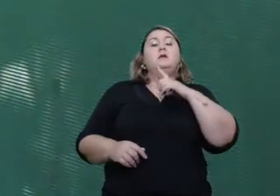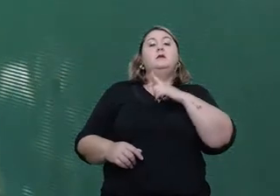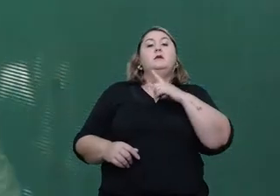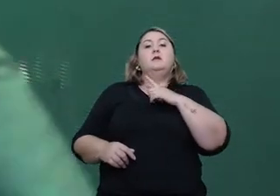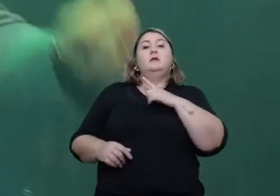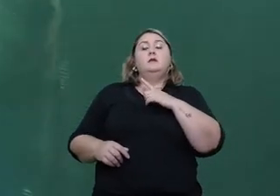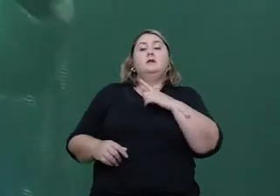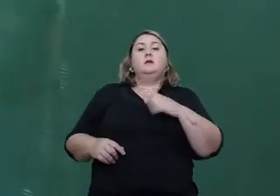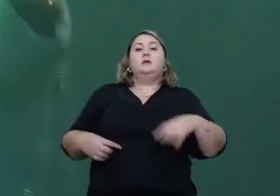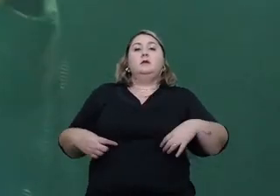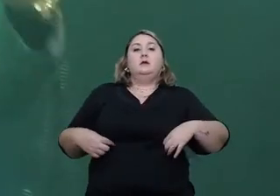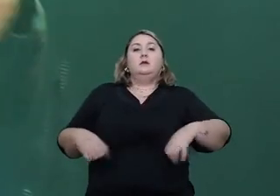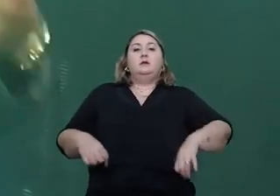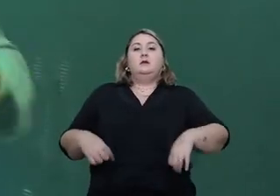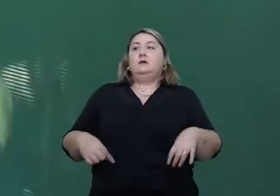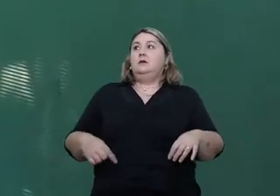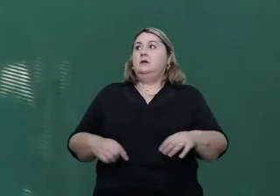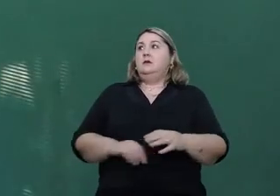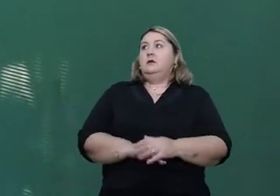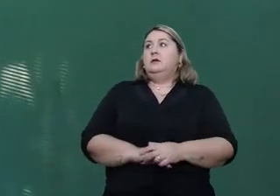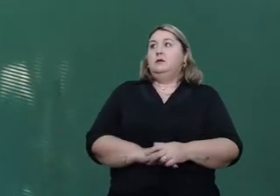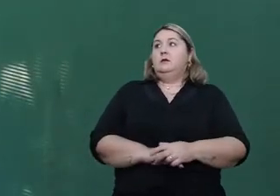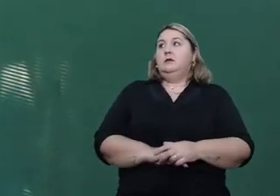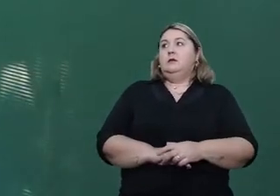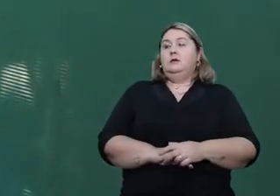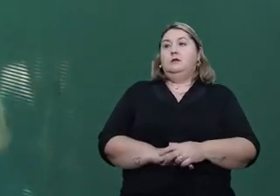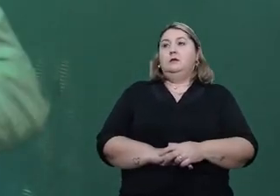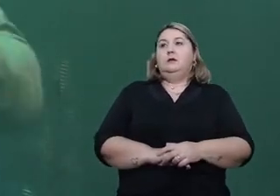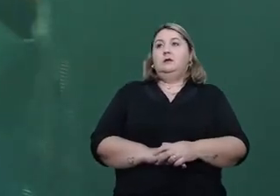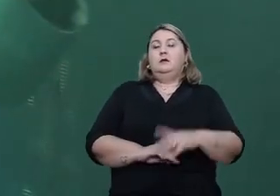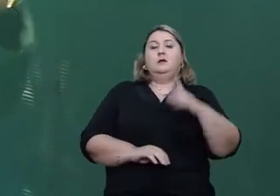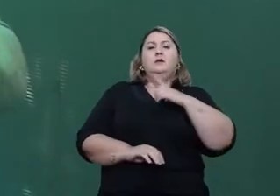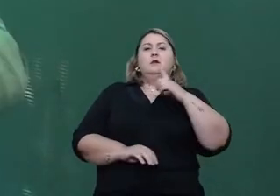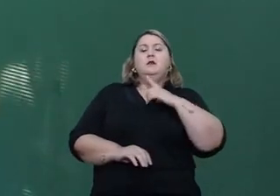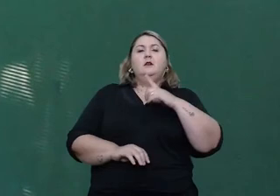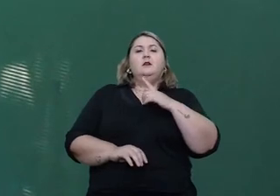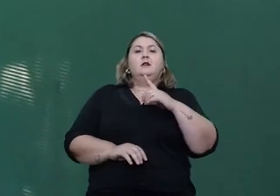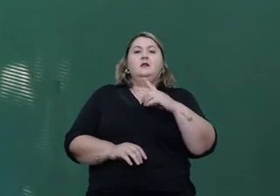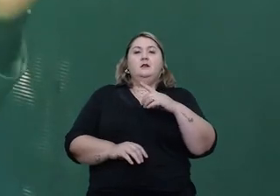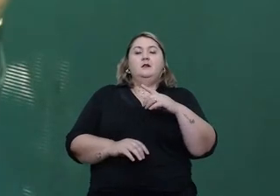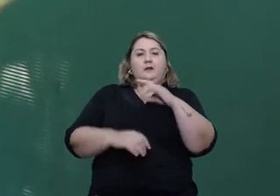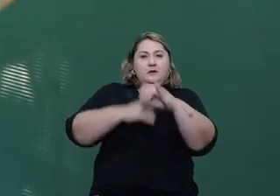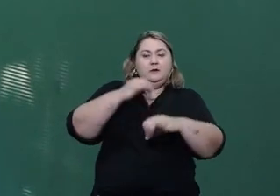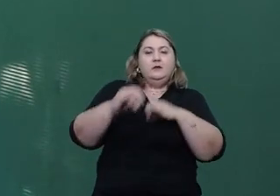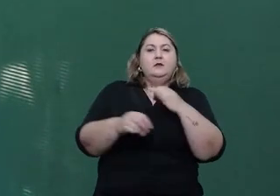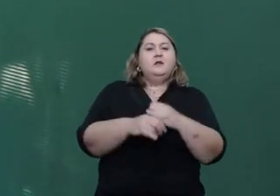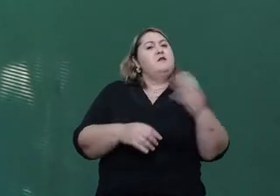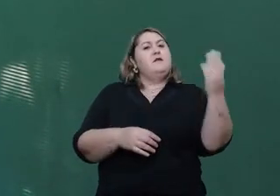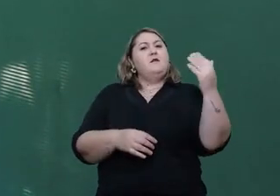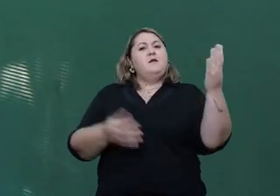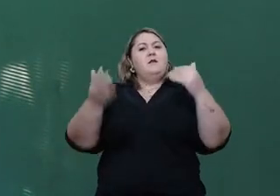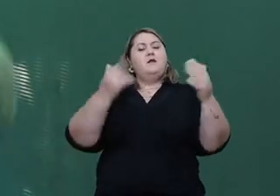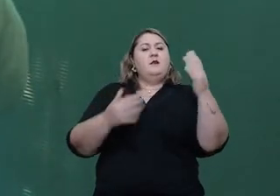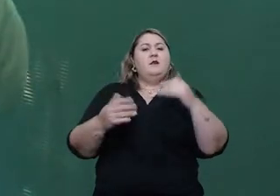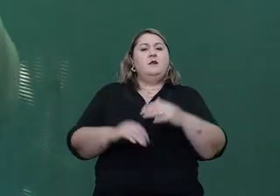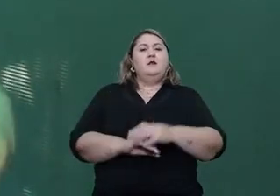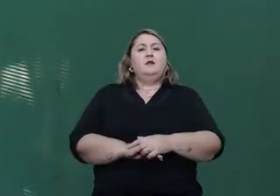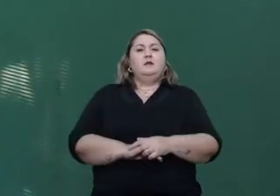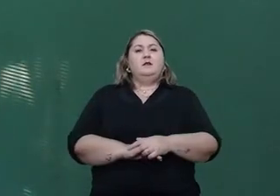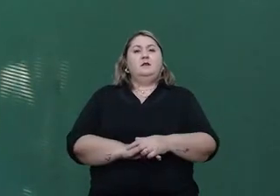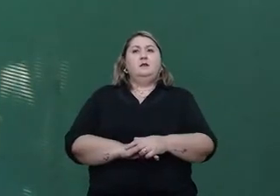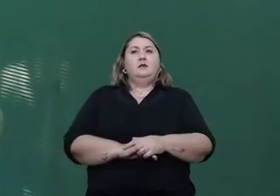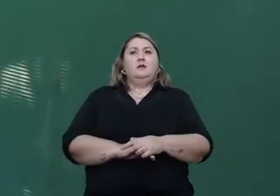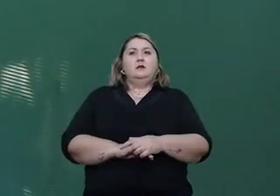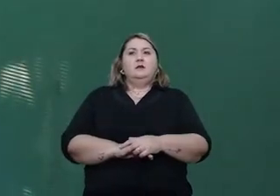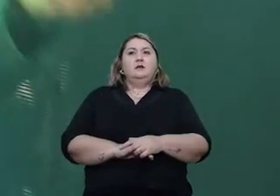pra vocês, tá bom? E agora eu quero bombar aí, WhatsApp, manda pra galera, manda aqui no chat, vamos voltar. Já falei que a nossa meta são